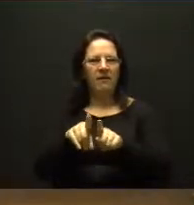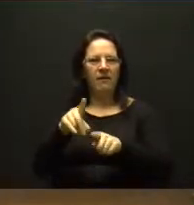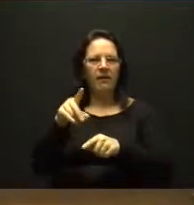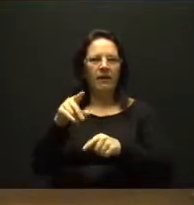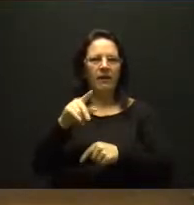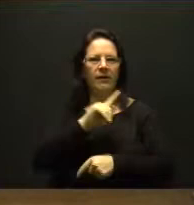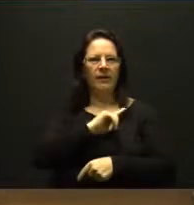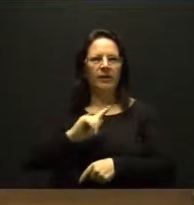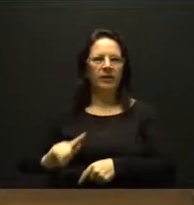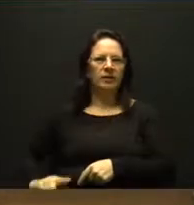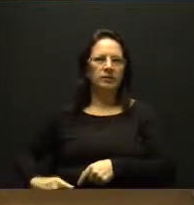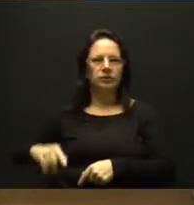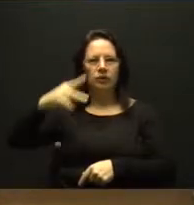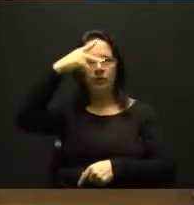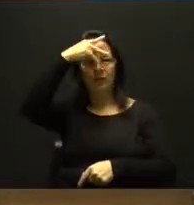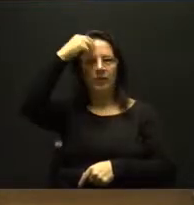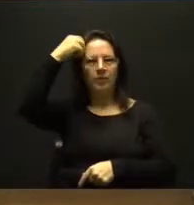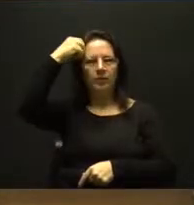providências